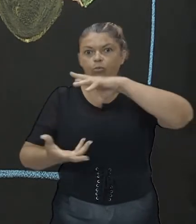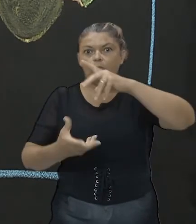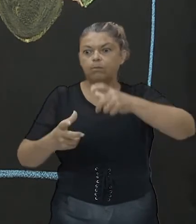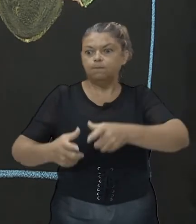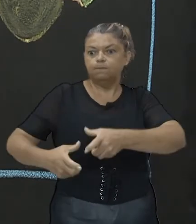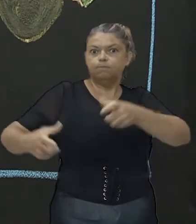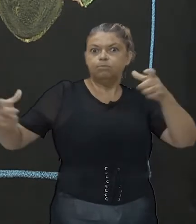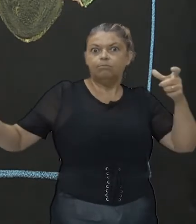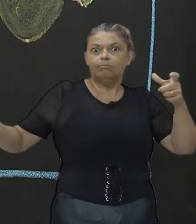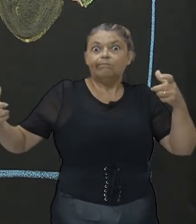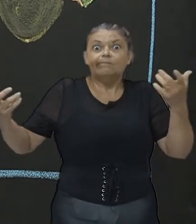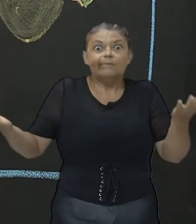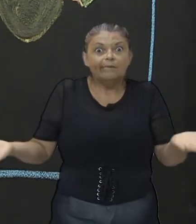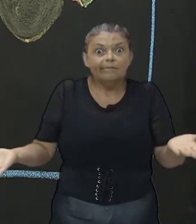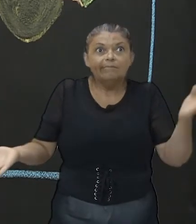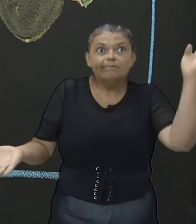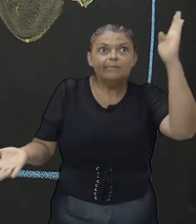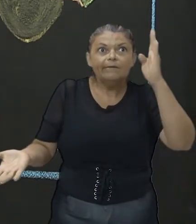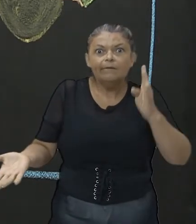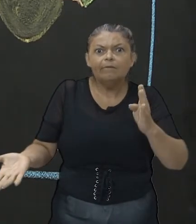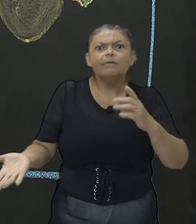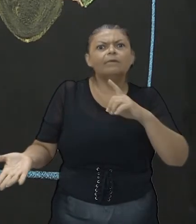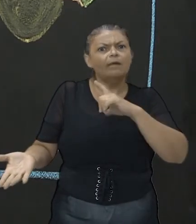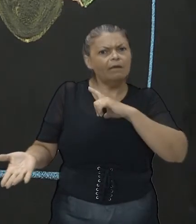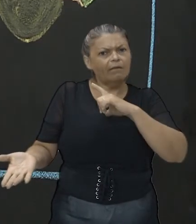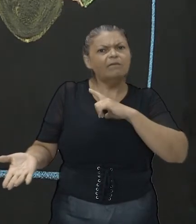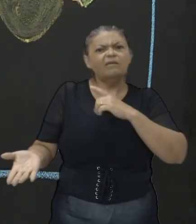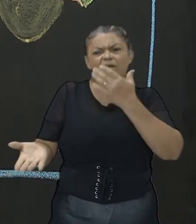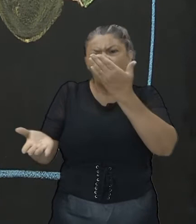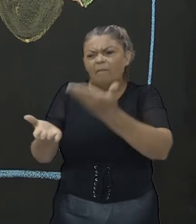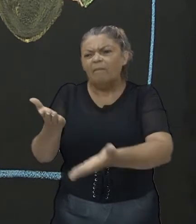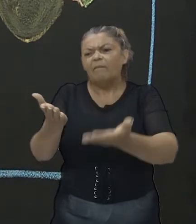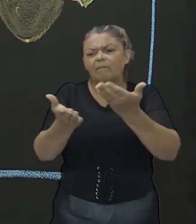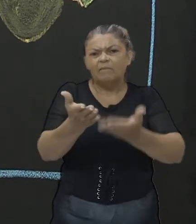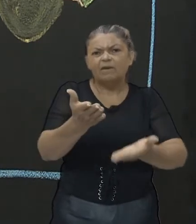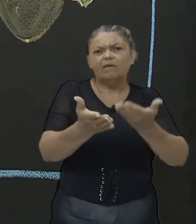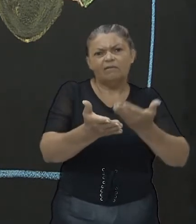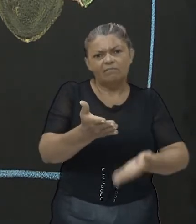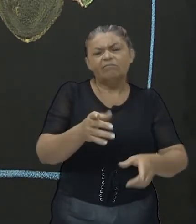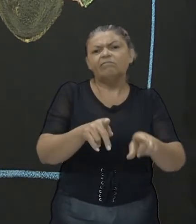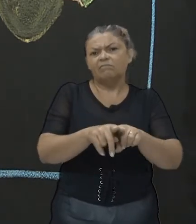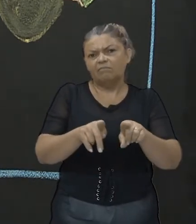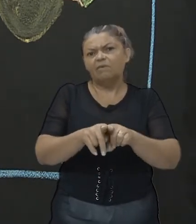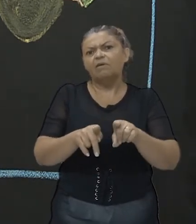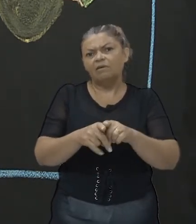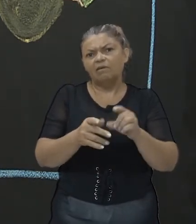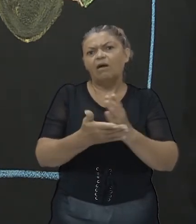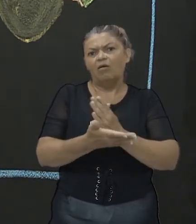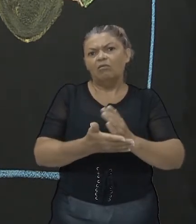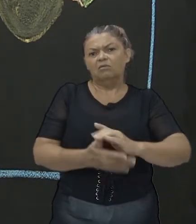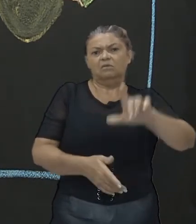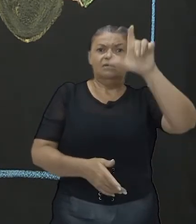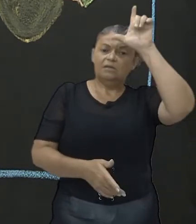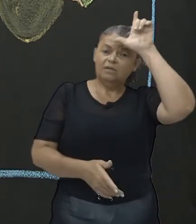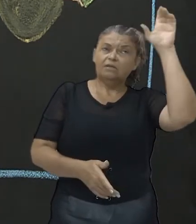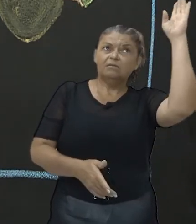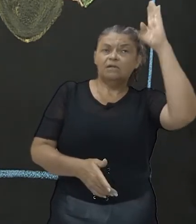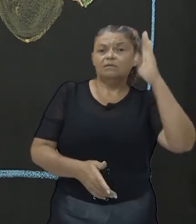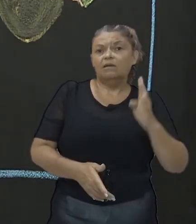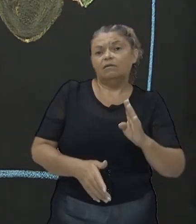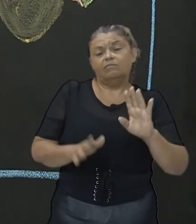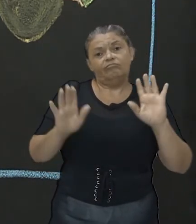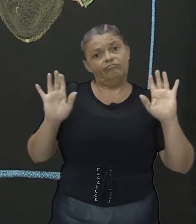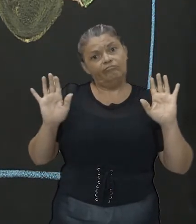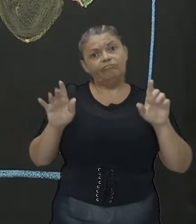população mais do que o Brasil. Então, houve essa perda de posição brasileira e esse aumento de uma colocação aí